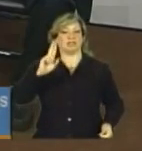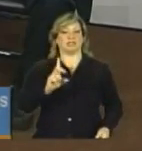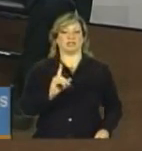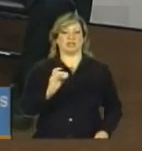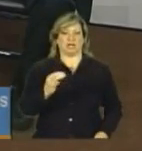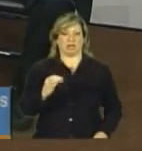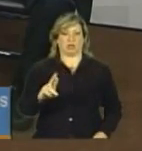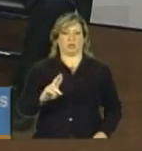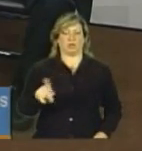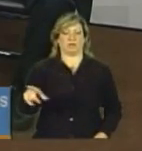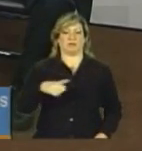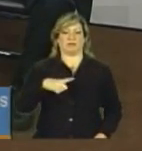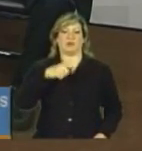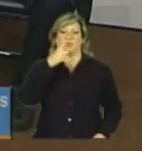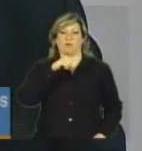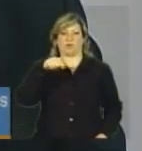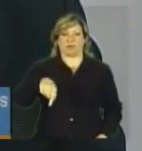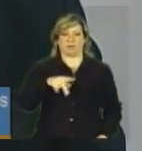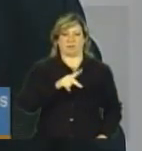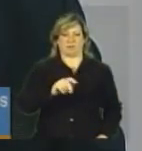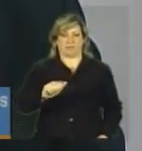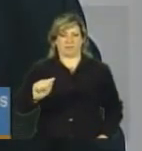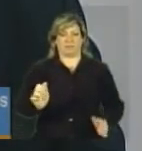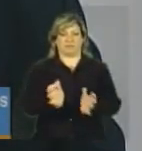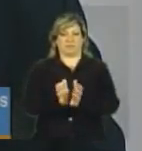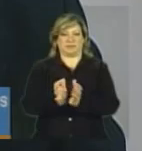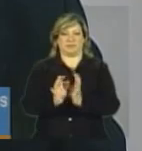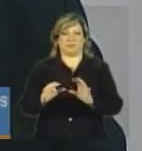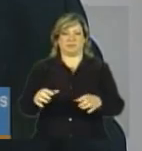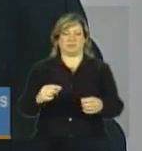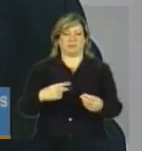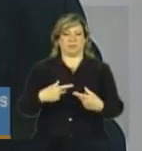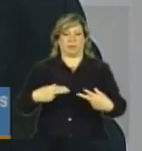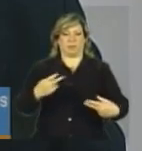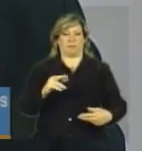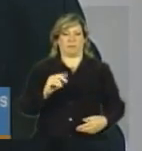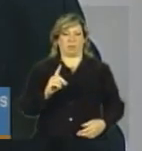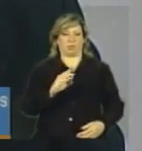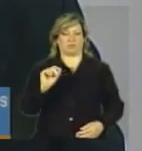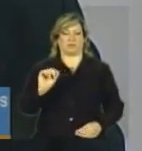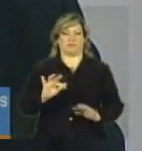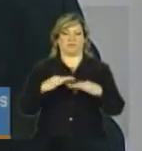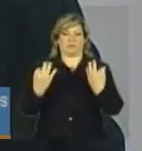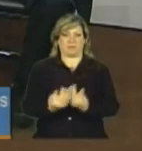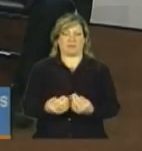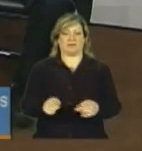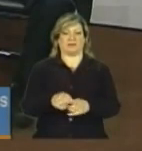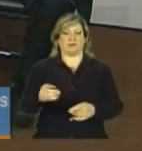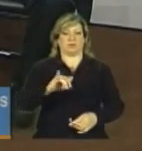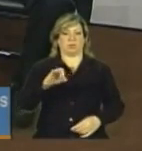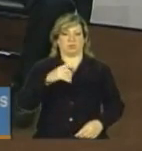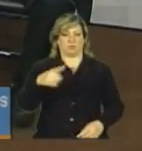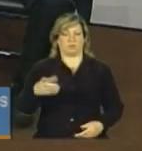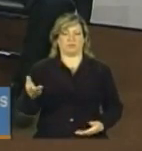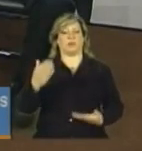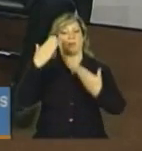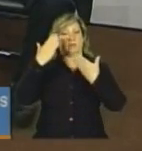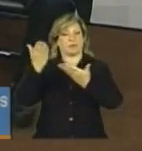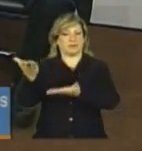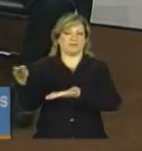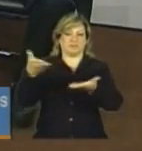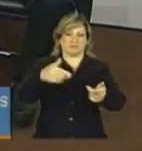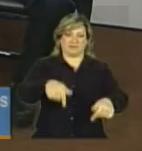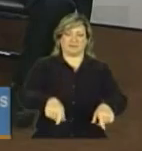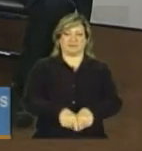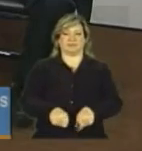departamento de apoio à aquisição e à comercialização da produção familiar, João Marcelo Intine. Bom dia, diretora. Obrigada pela participação do